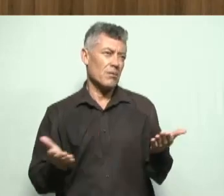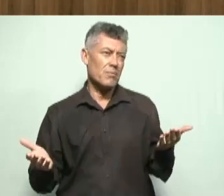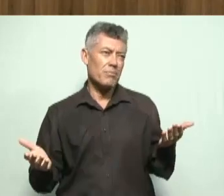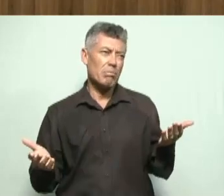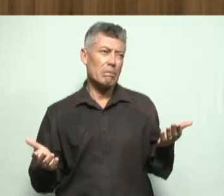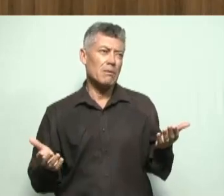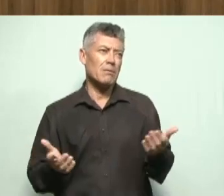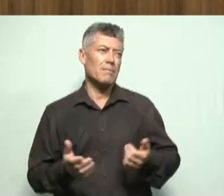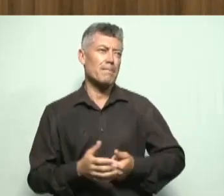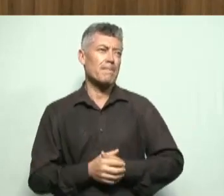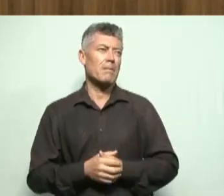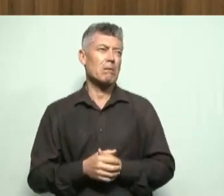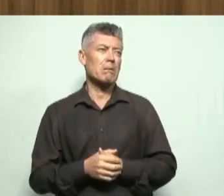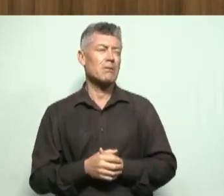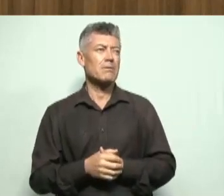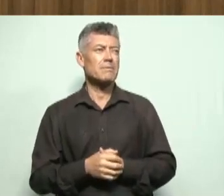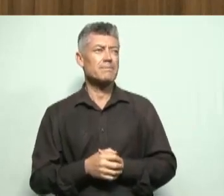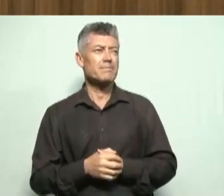estações do ano.